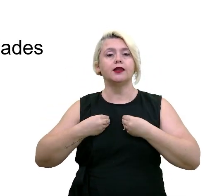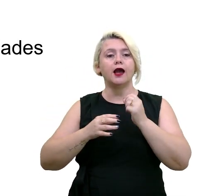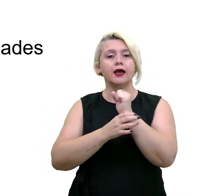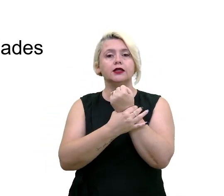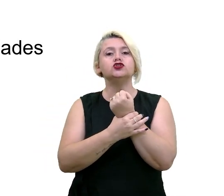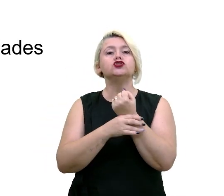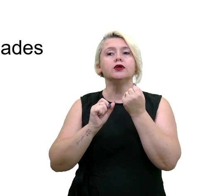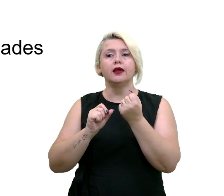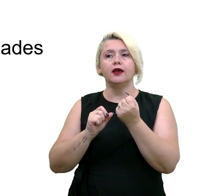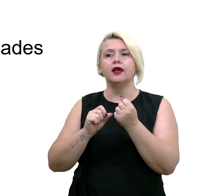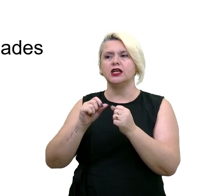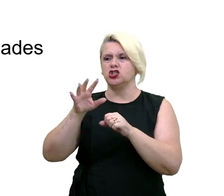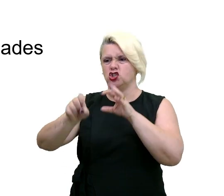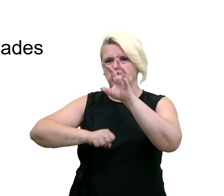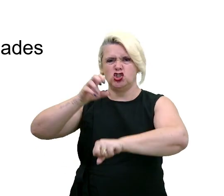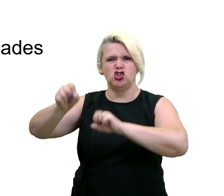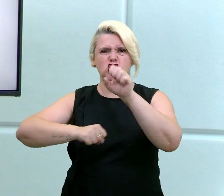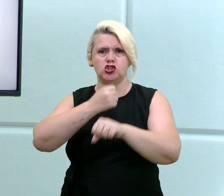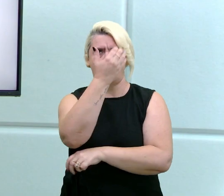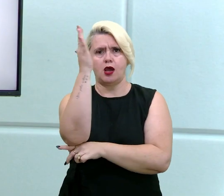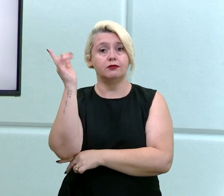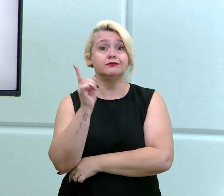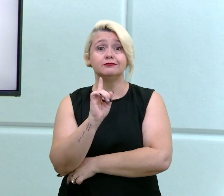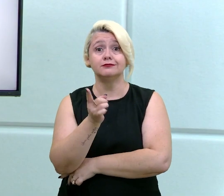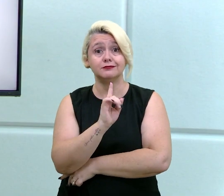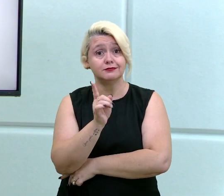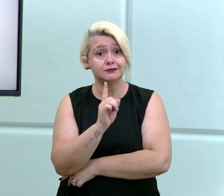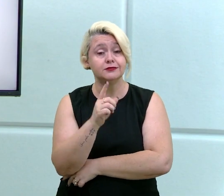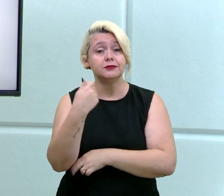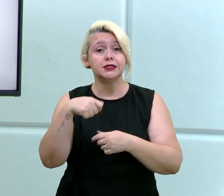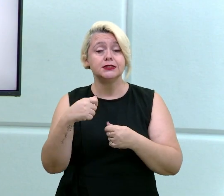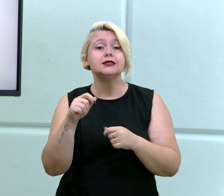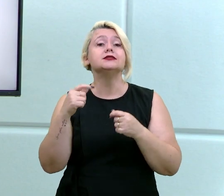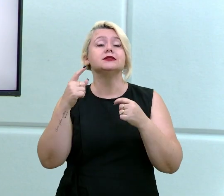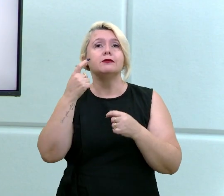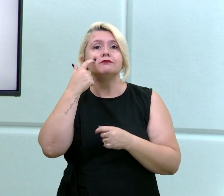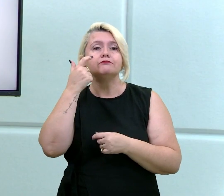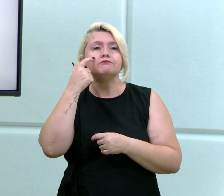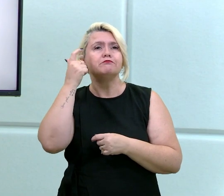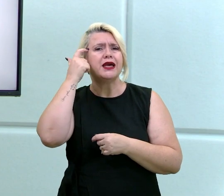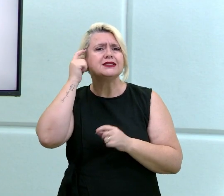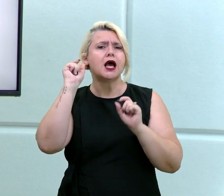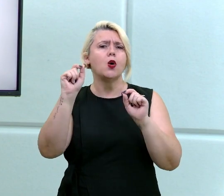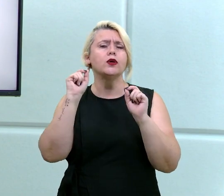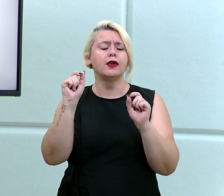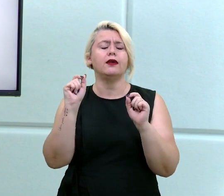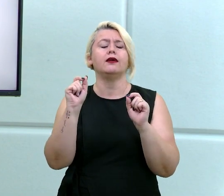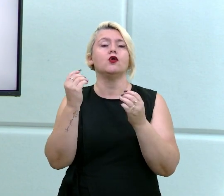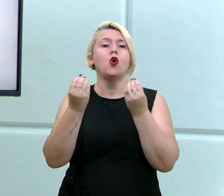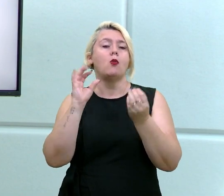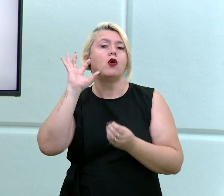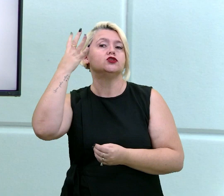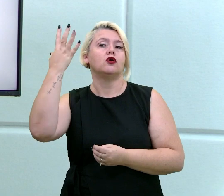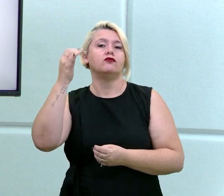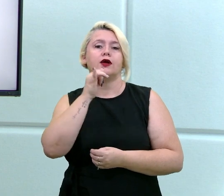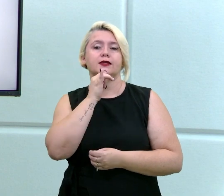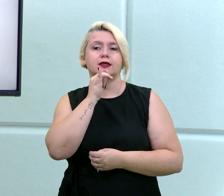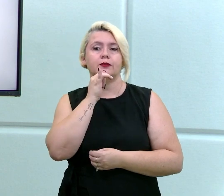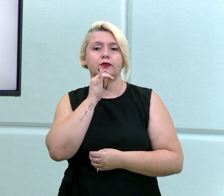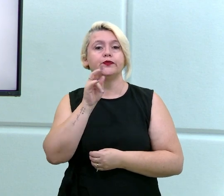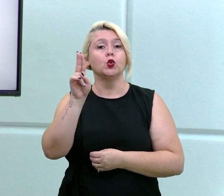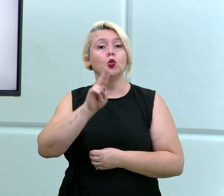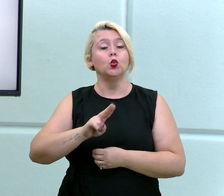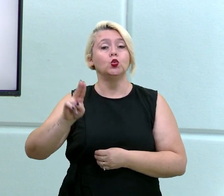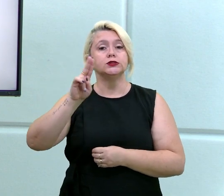tudo do meio ambiente, não é verdade? Então, de vez em quando aparecem umas soluções muito interessantes. Por exemplo, o uso